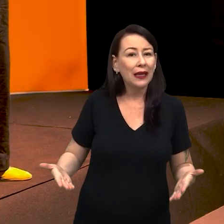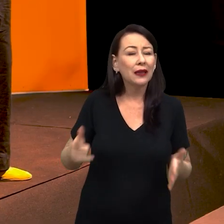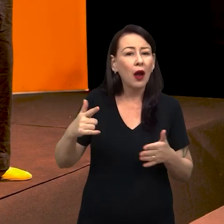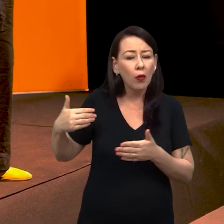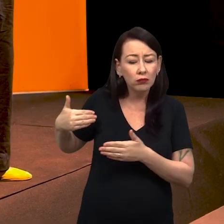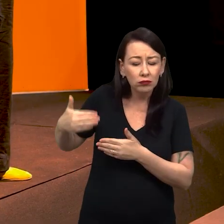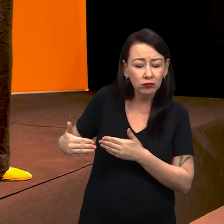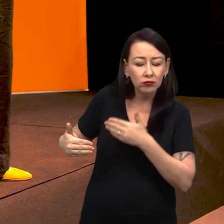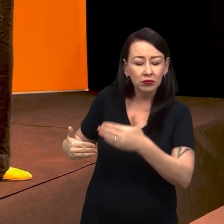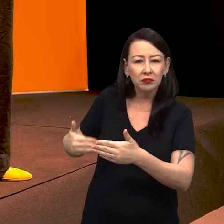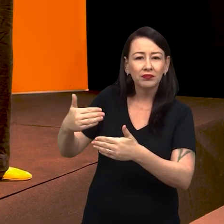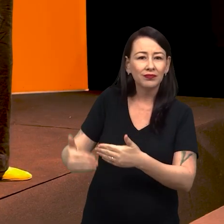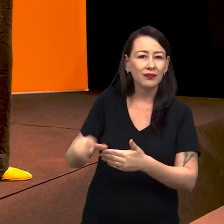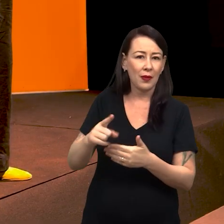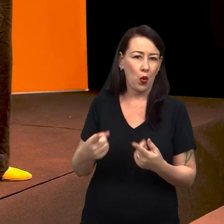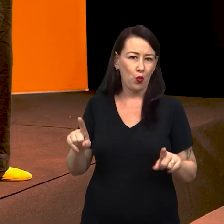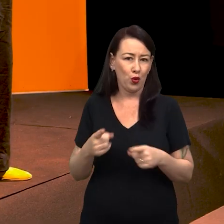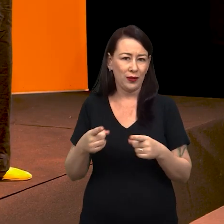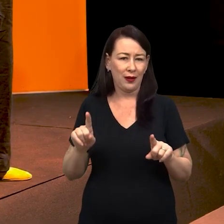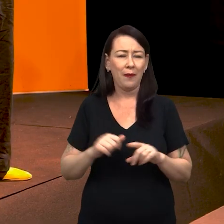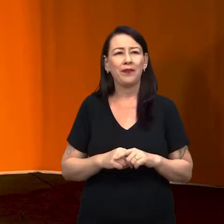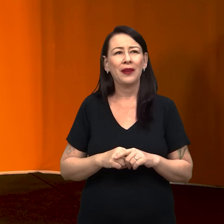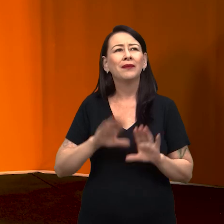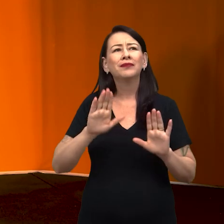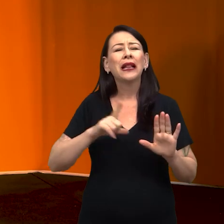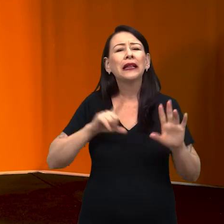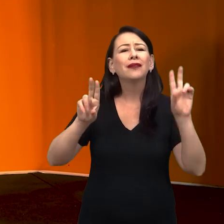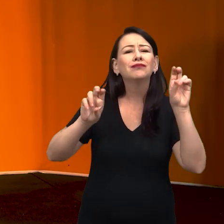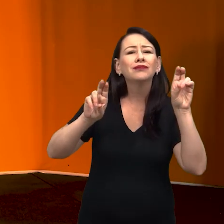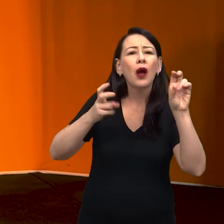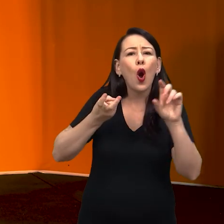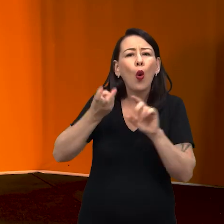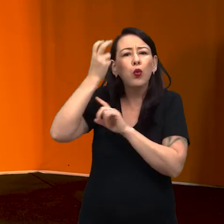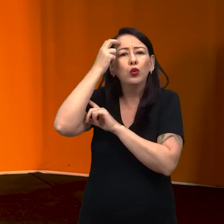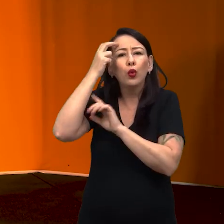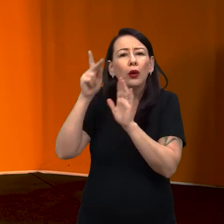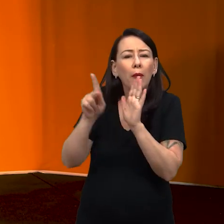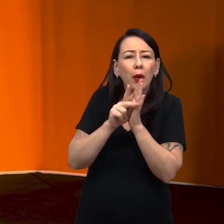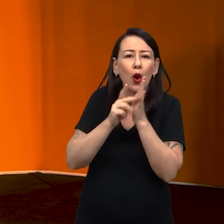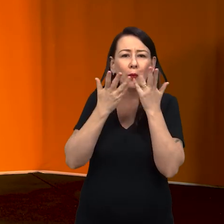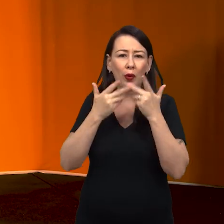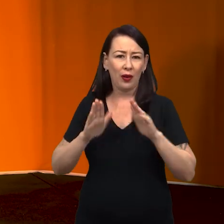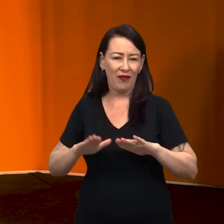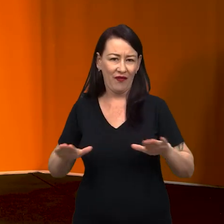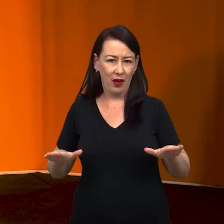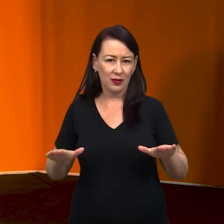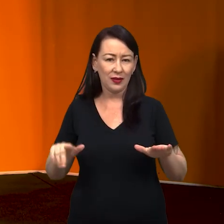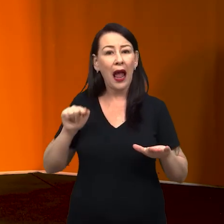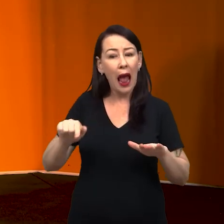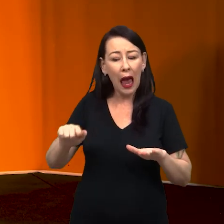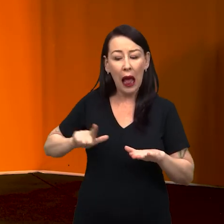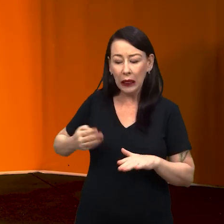do percurso da música, da cultura da infância, o que é essa cultura, né? Esse universo que